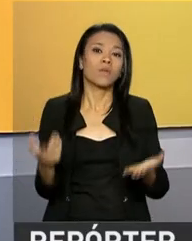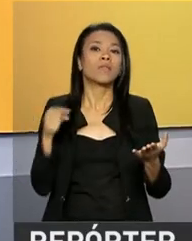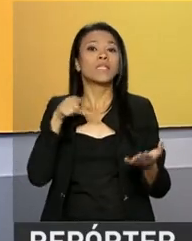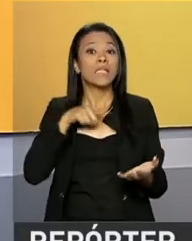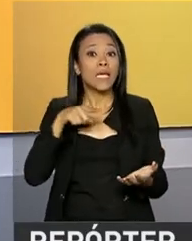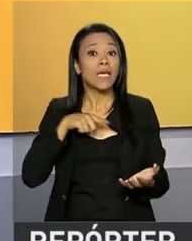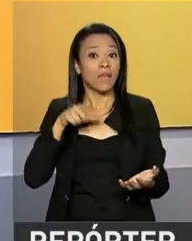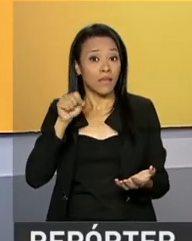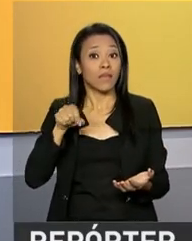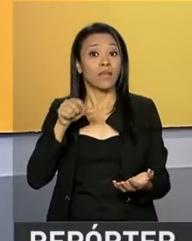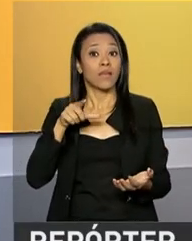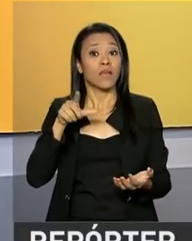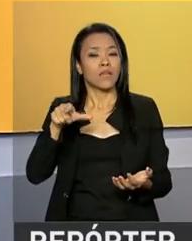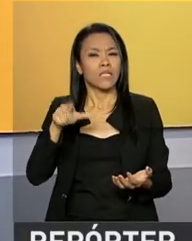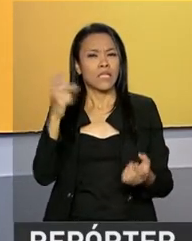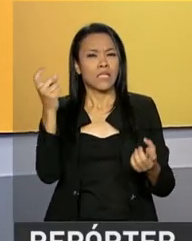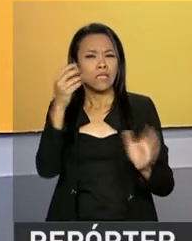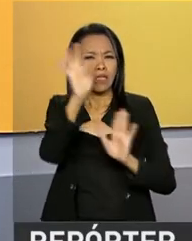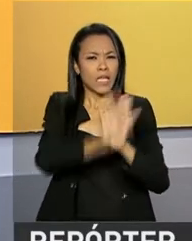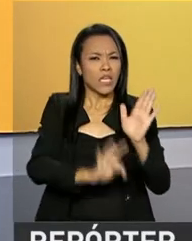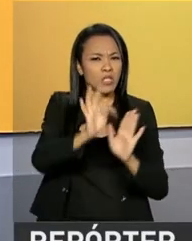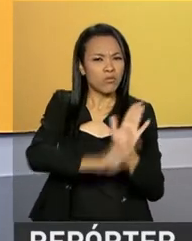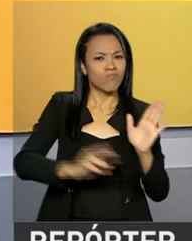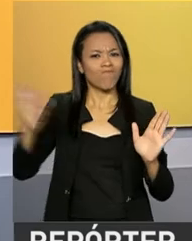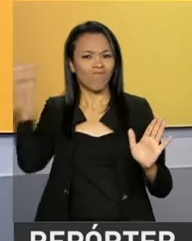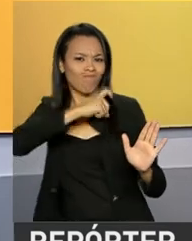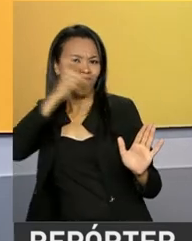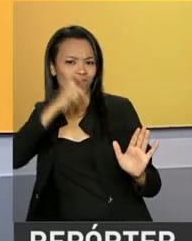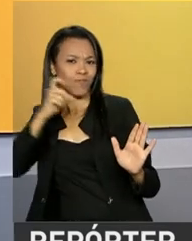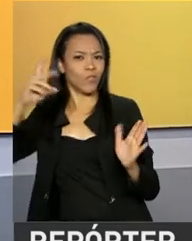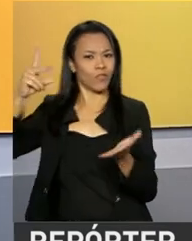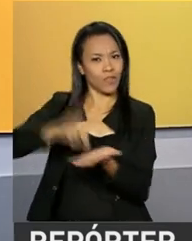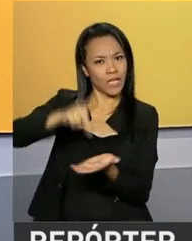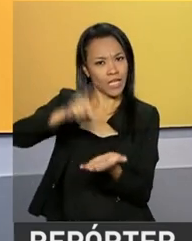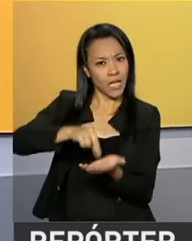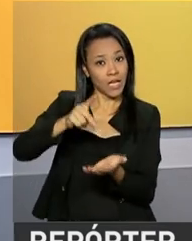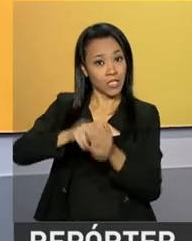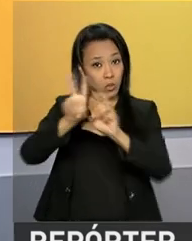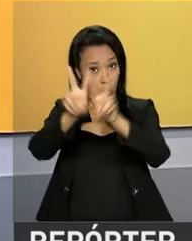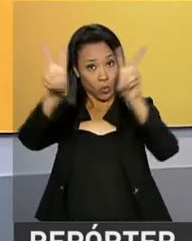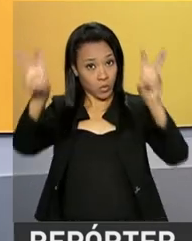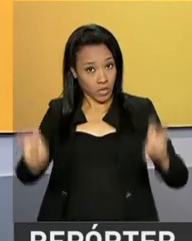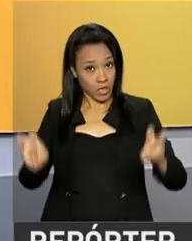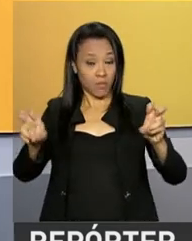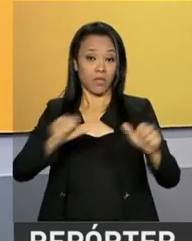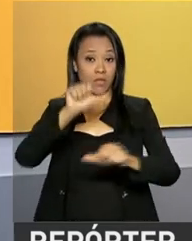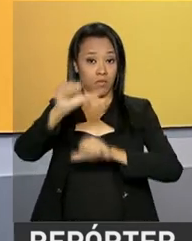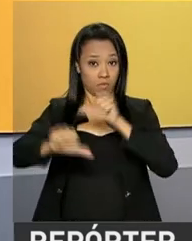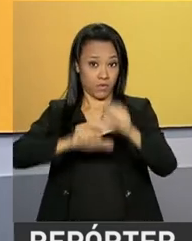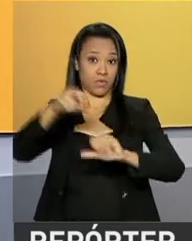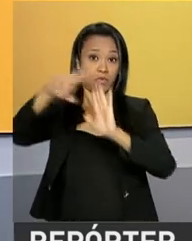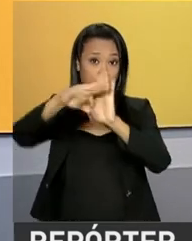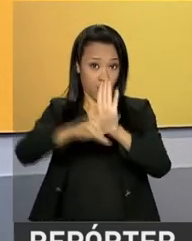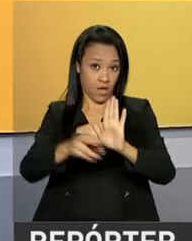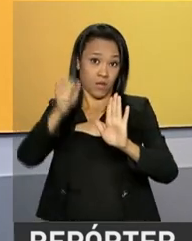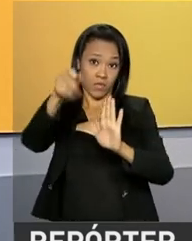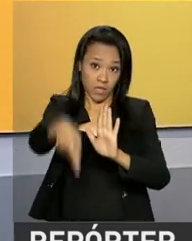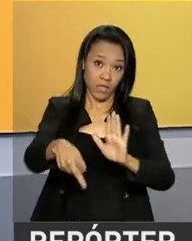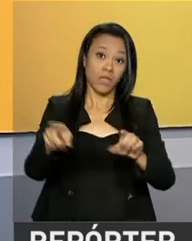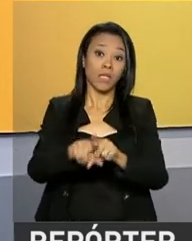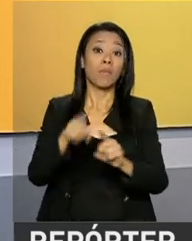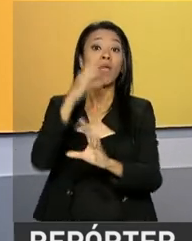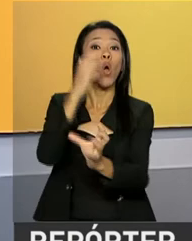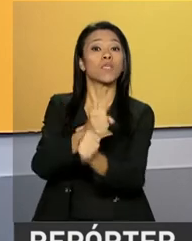tem também textos com mitos e verdades sobre a previdência além de informações orçamentárias